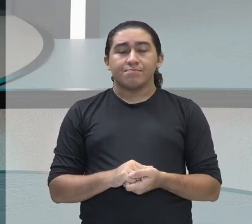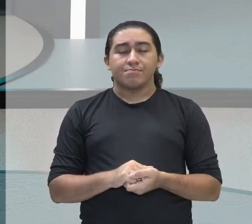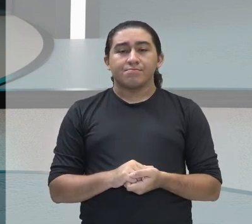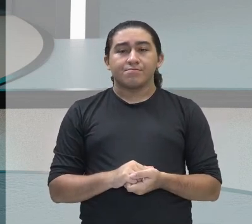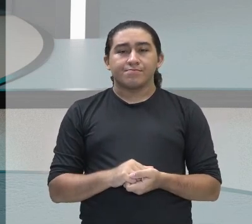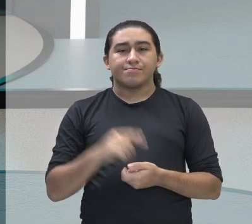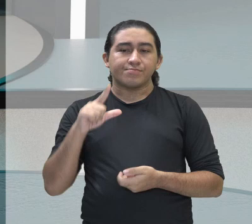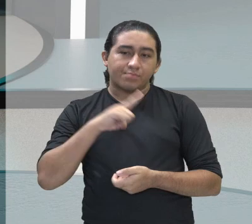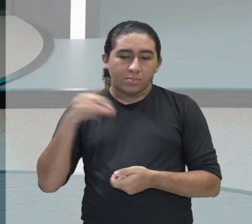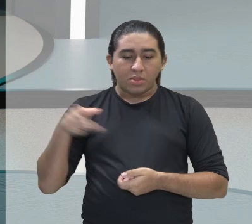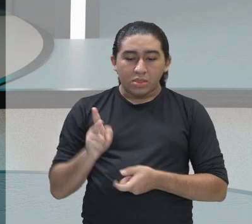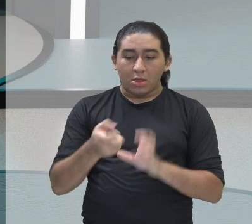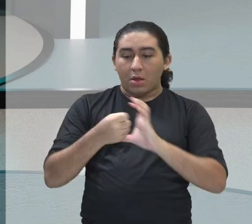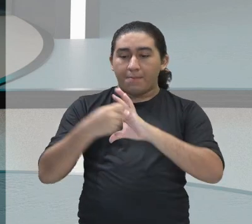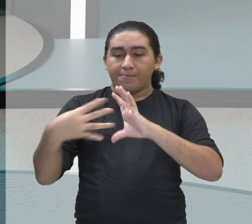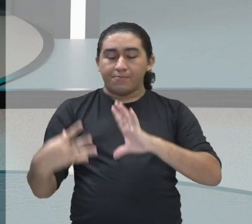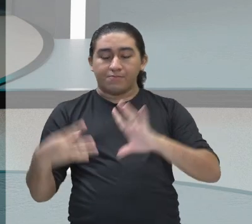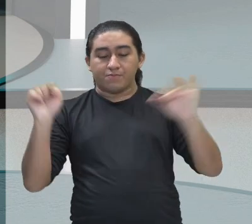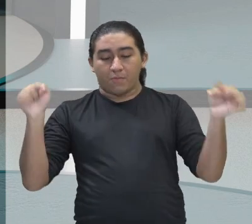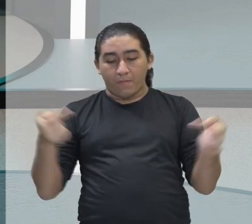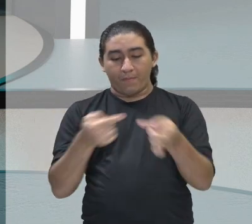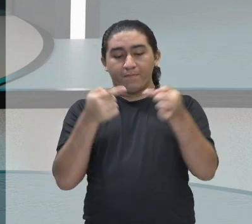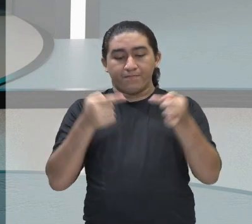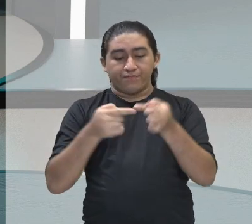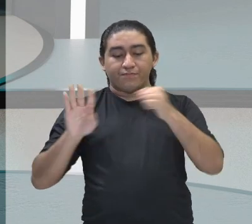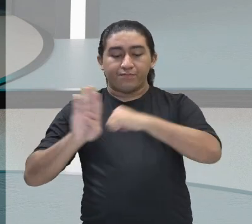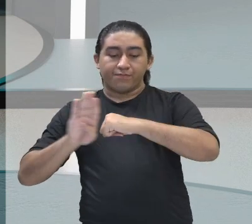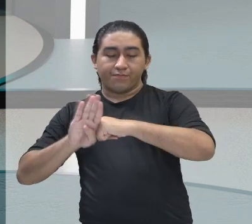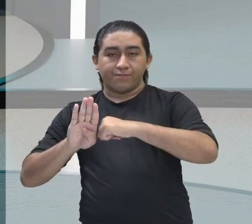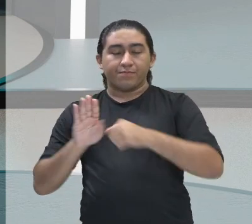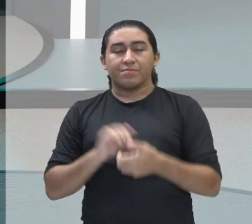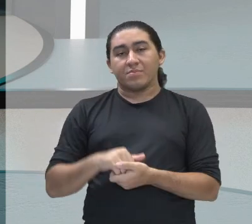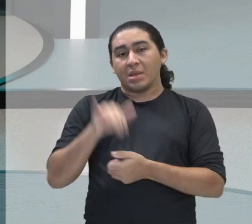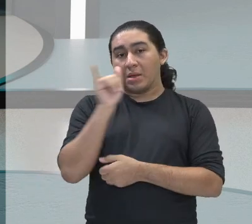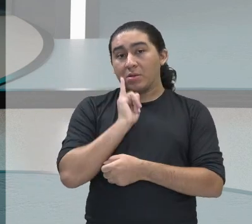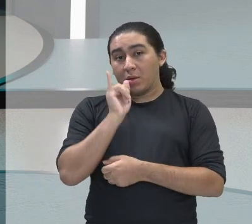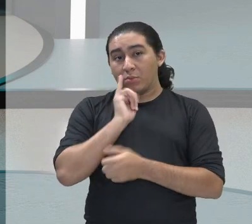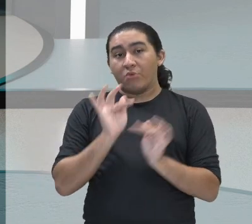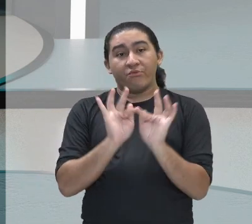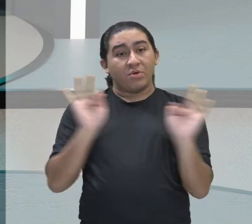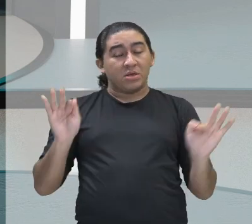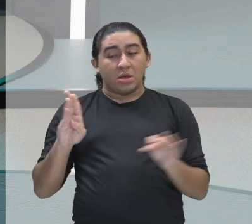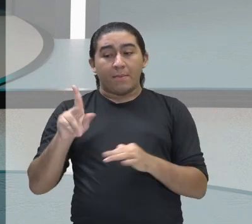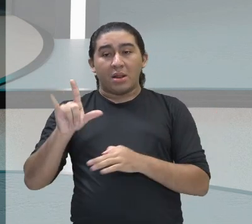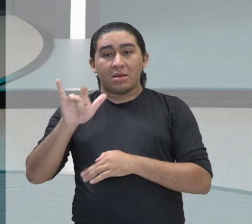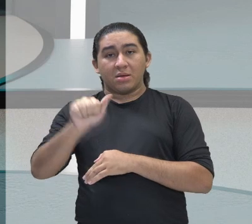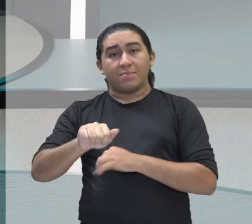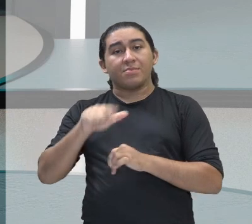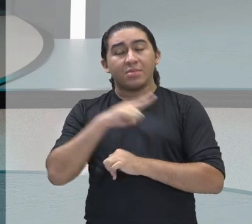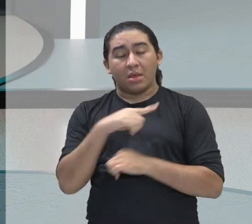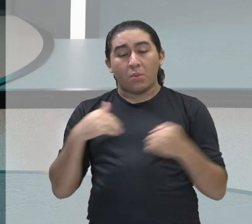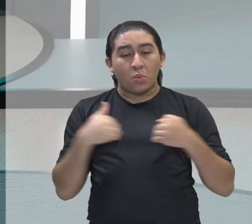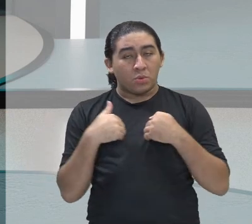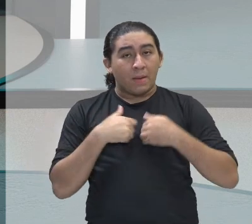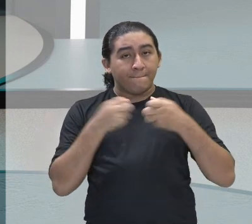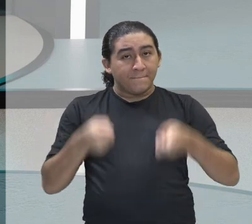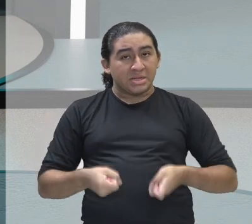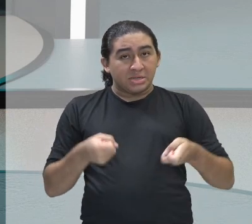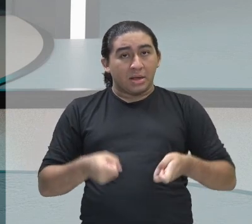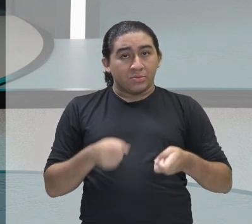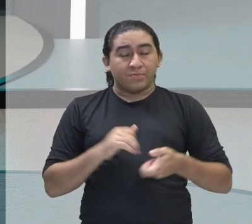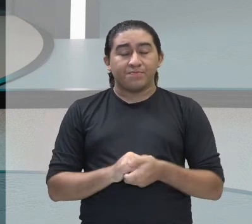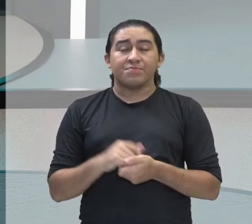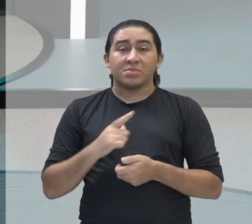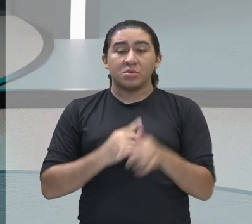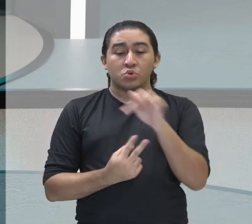sempre qualificando de qualquer forma um substantivo. Por exemplo, aqui, baleia, né, eu tenho um animal pesado, eu tenho duas